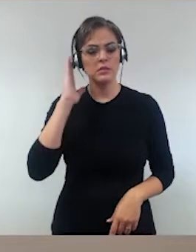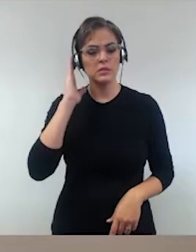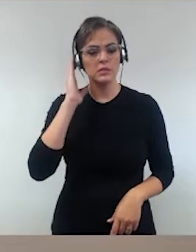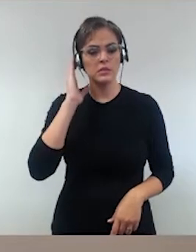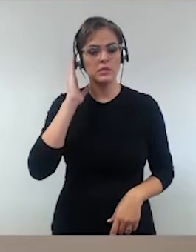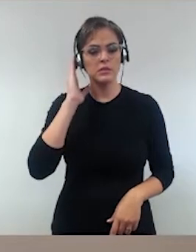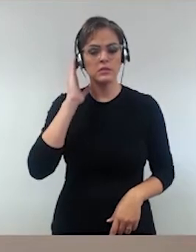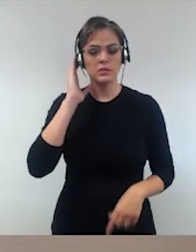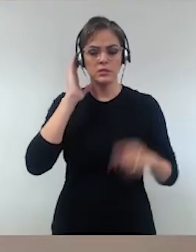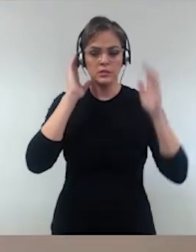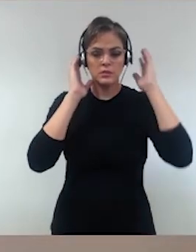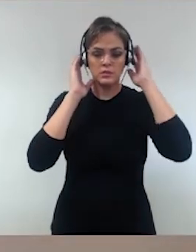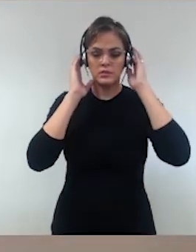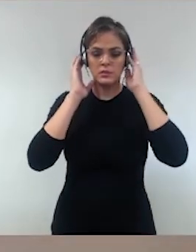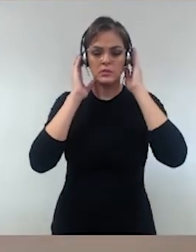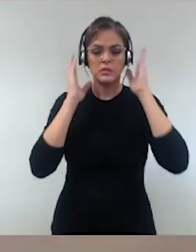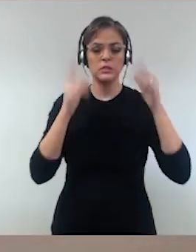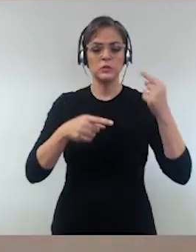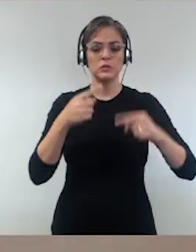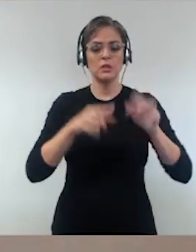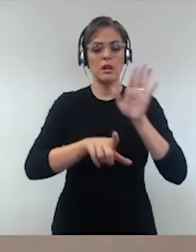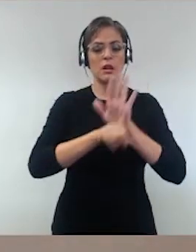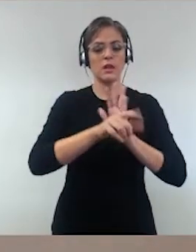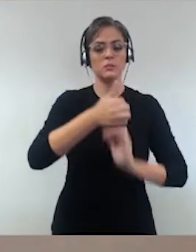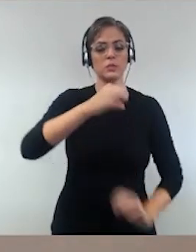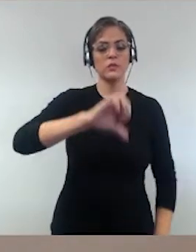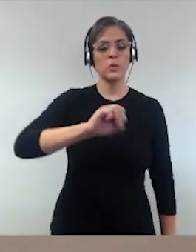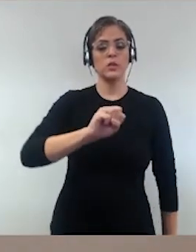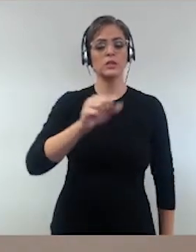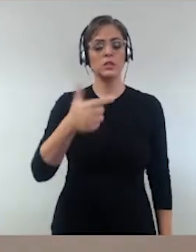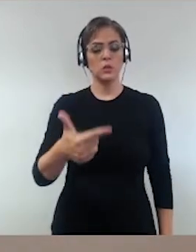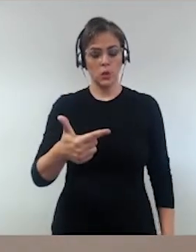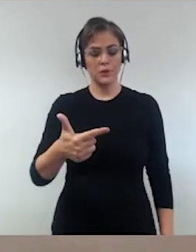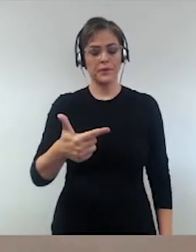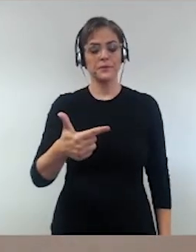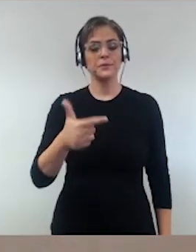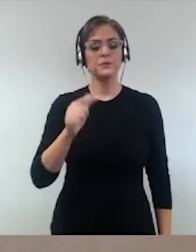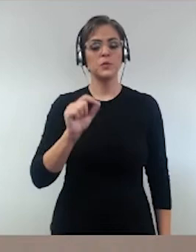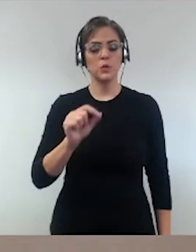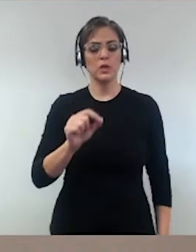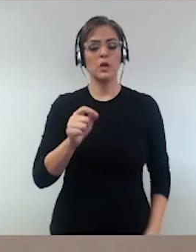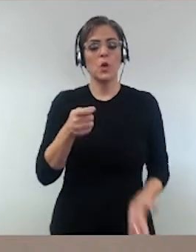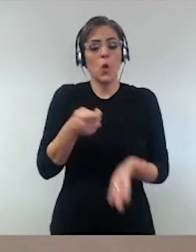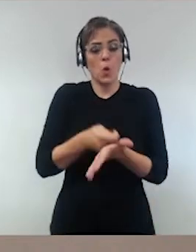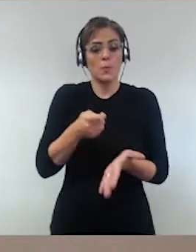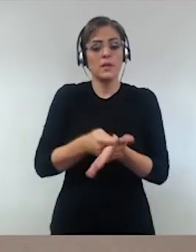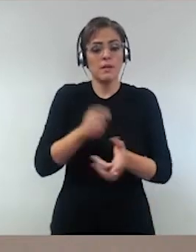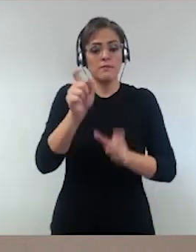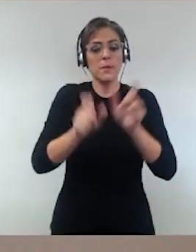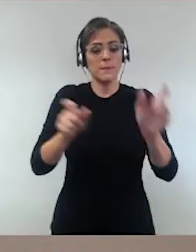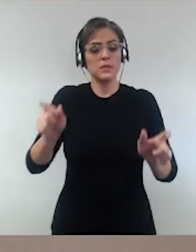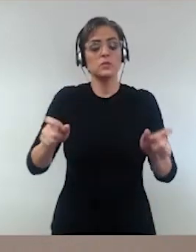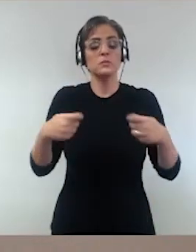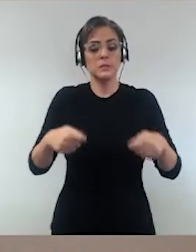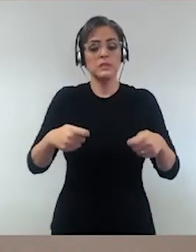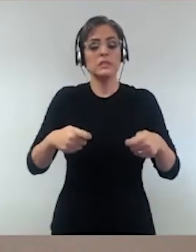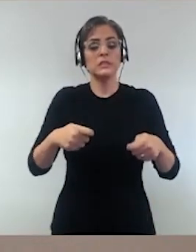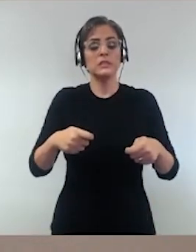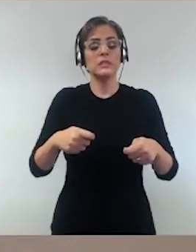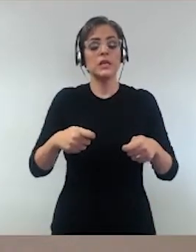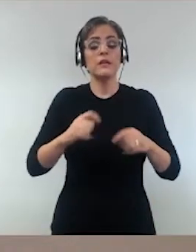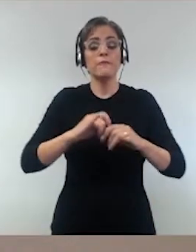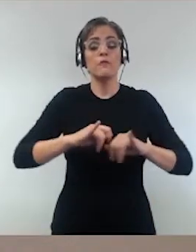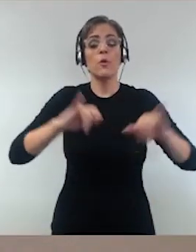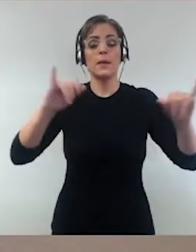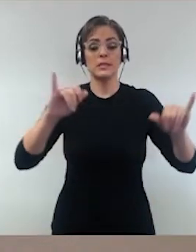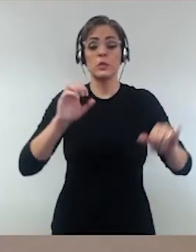população, uma lei de 82, que determinava ou obrigava o cidadão a informar sobre pena de multa.